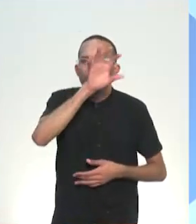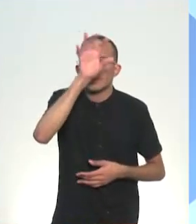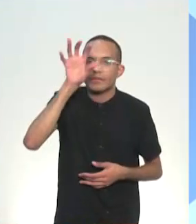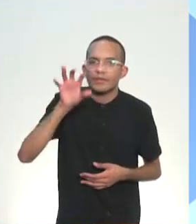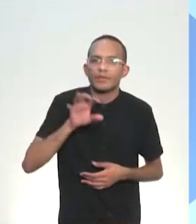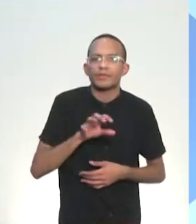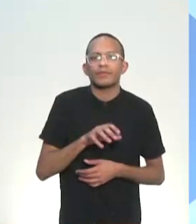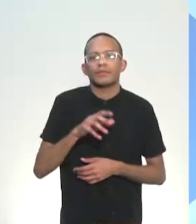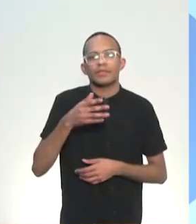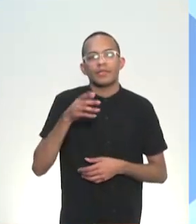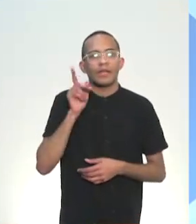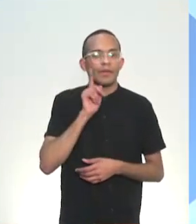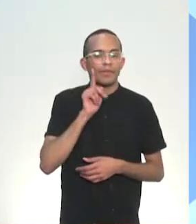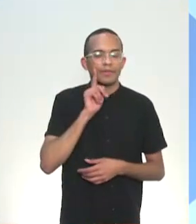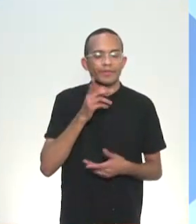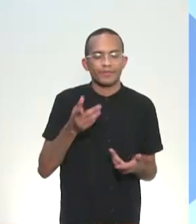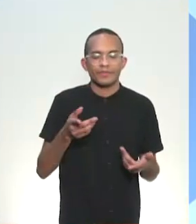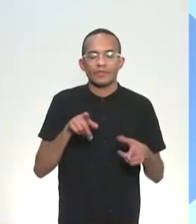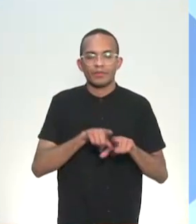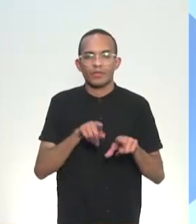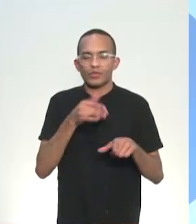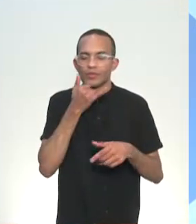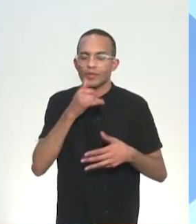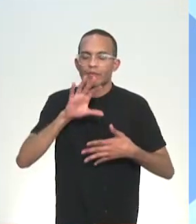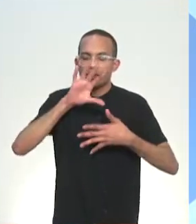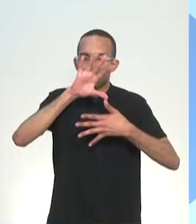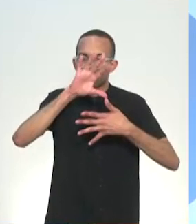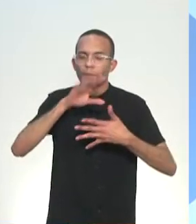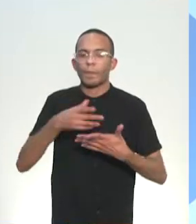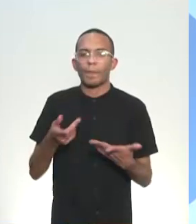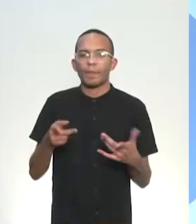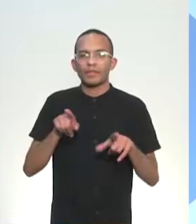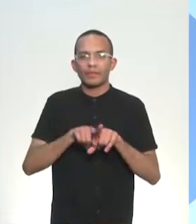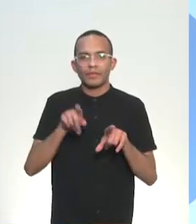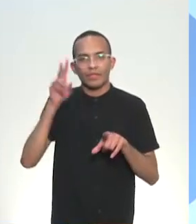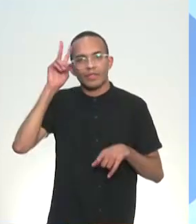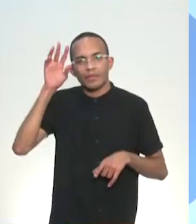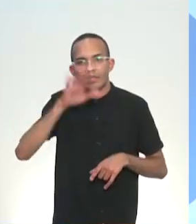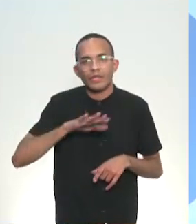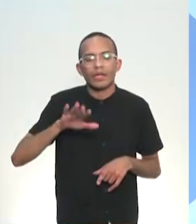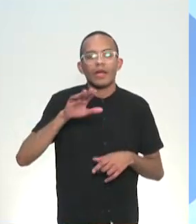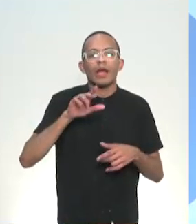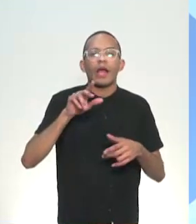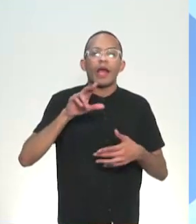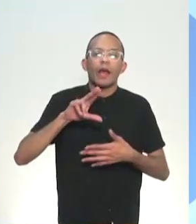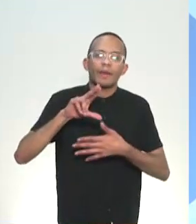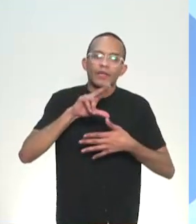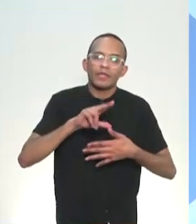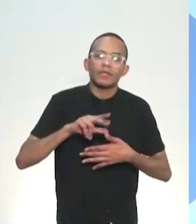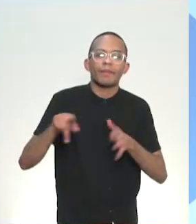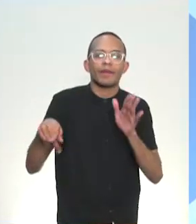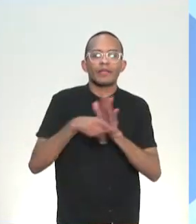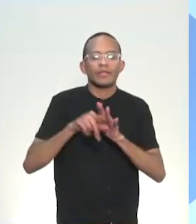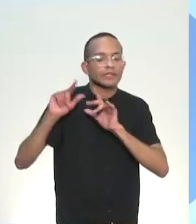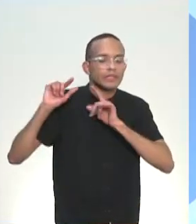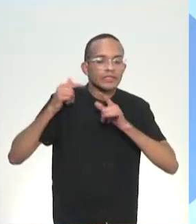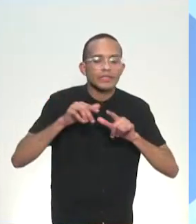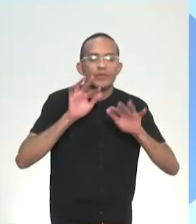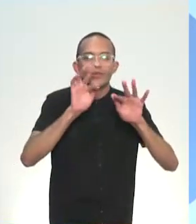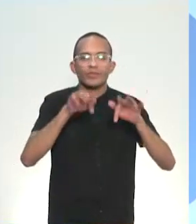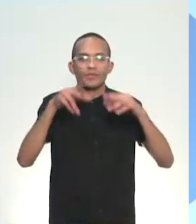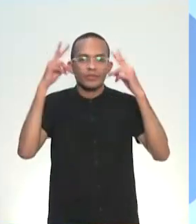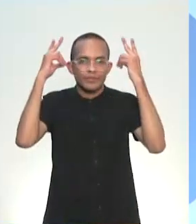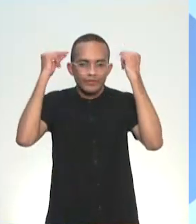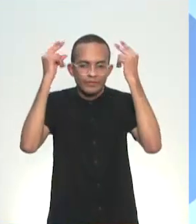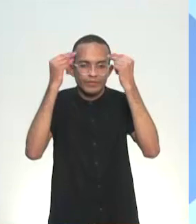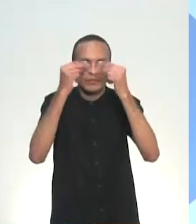continente americano, né? Então, a gente remete à questão da América Latina a essa questão da herança do fim do Império